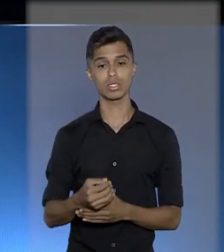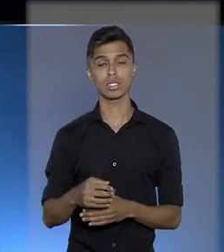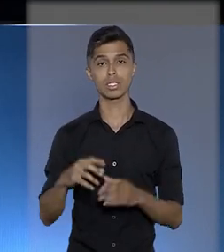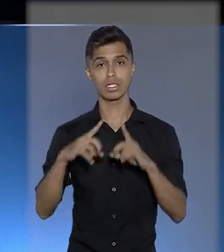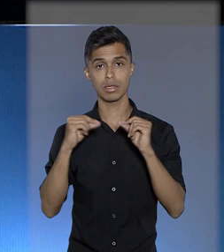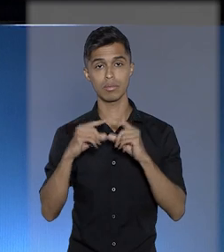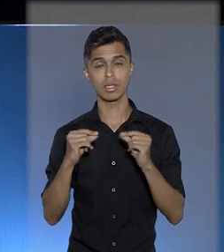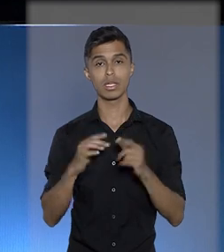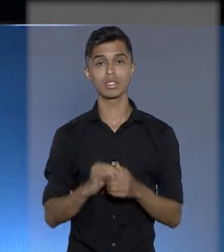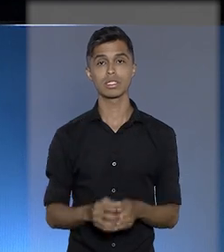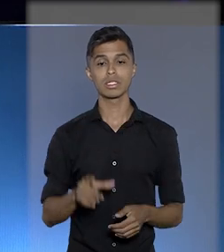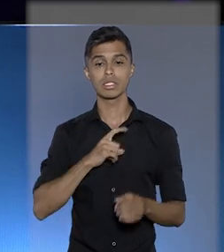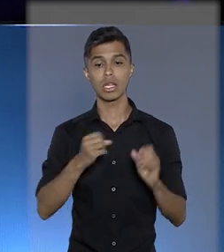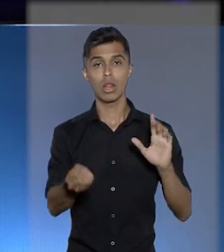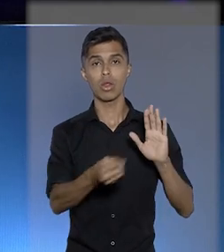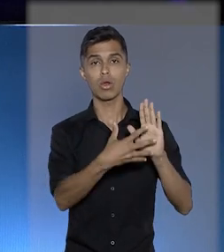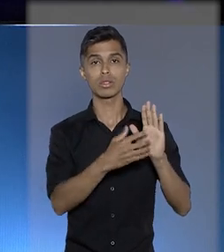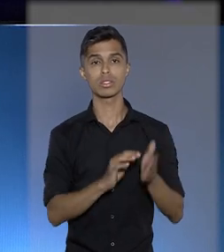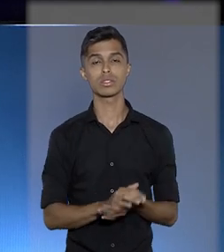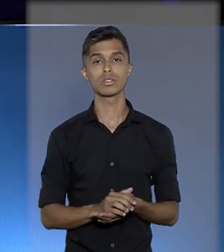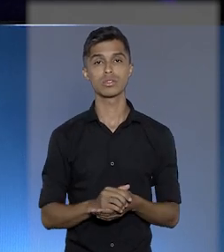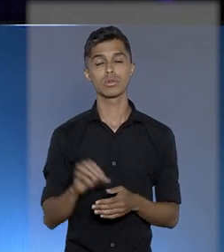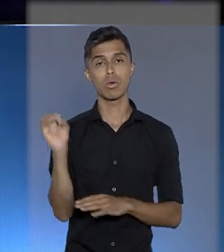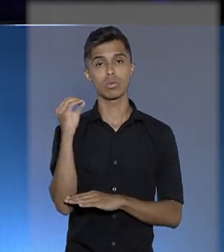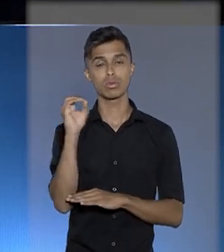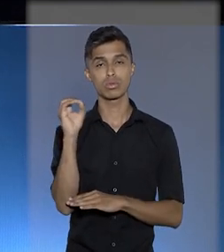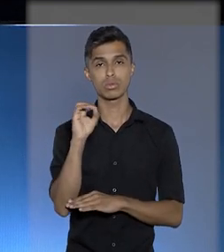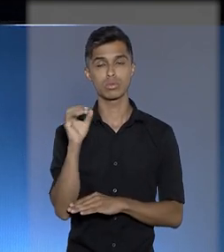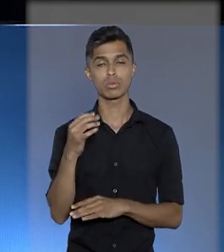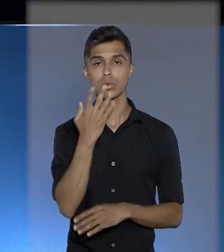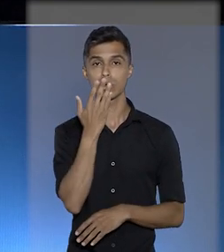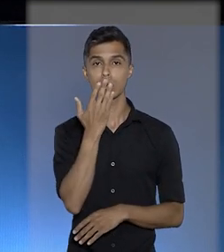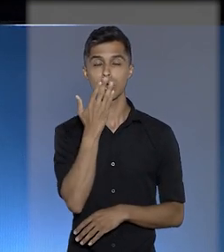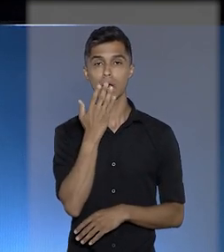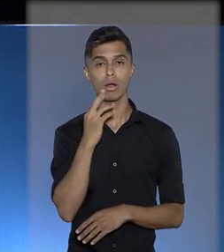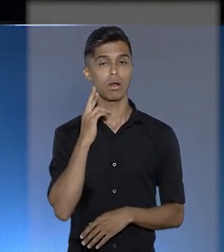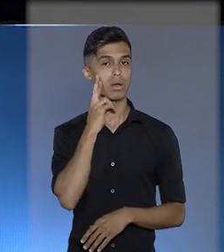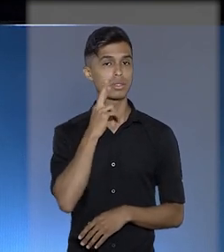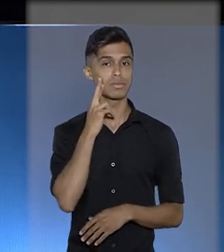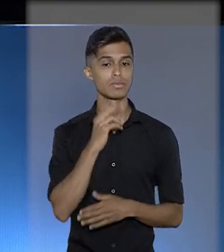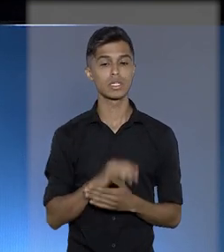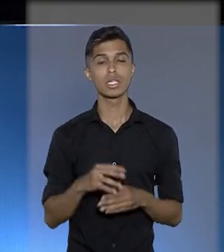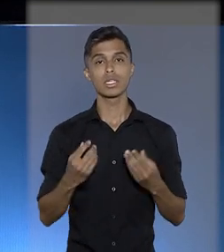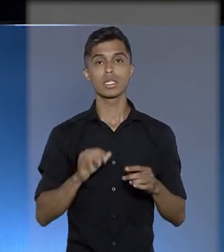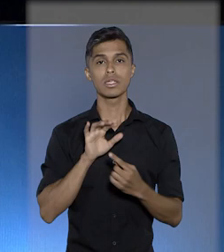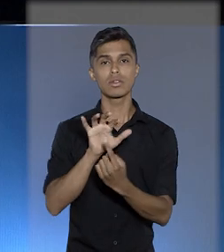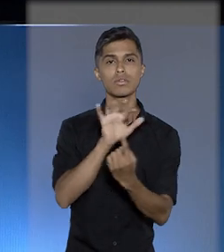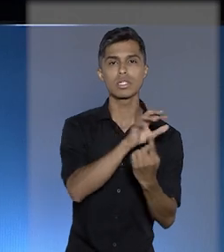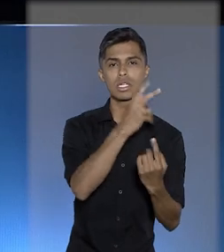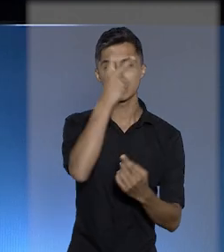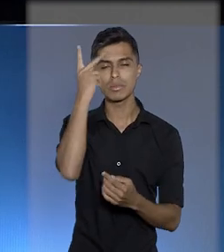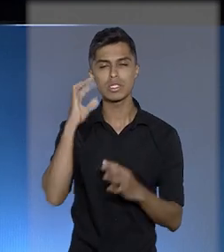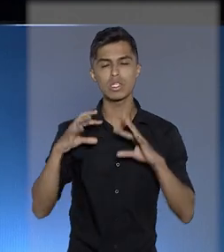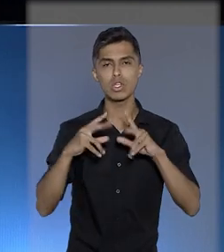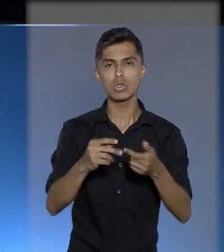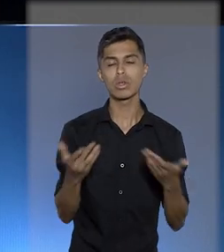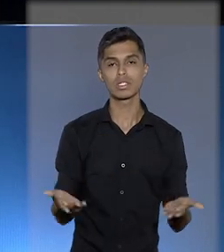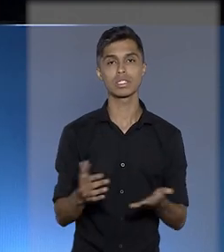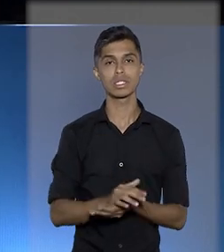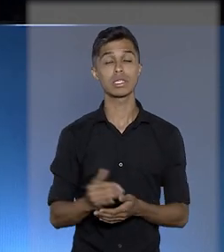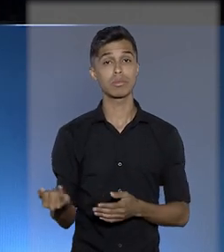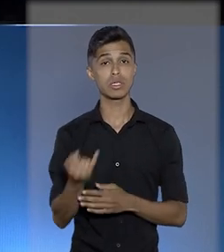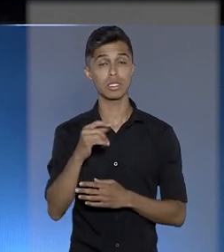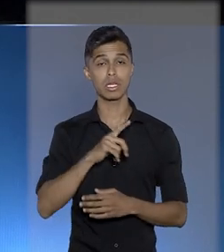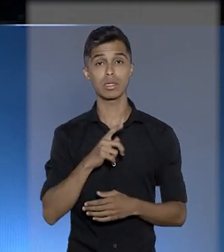Brasília iluminada na cor do Outubro Rosa a campanha Mundial para conscientizar a humanidade sobre a importância